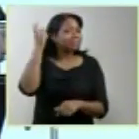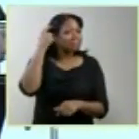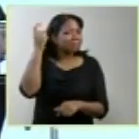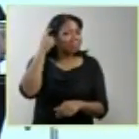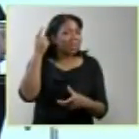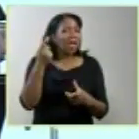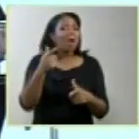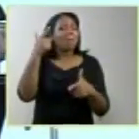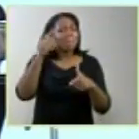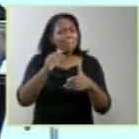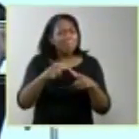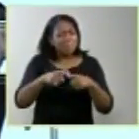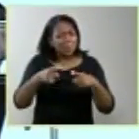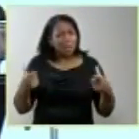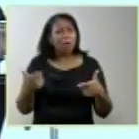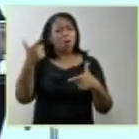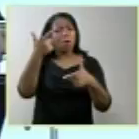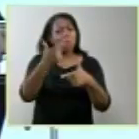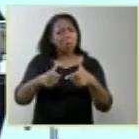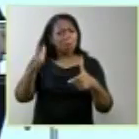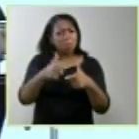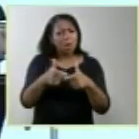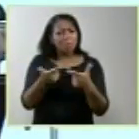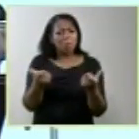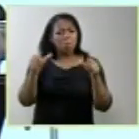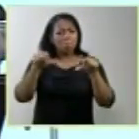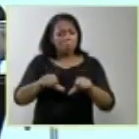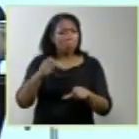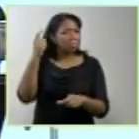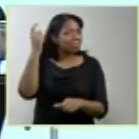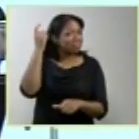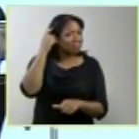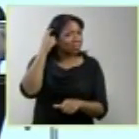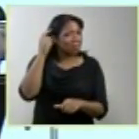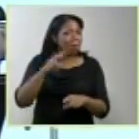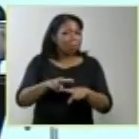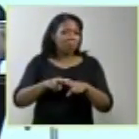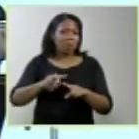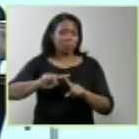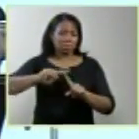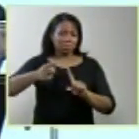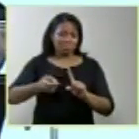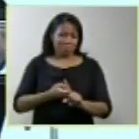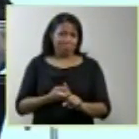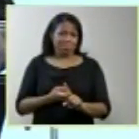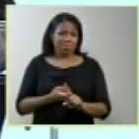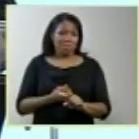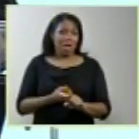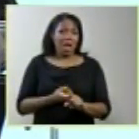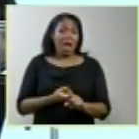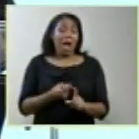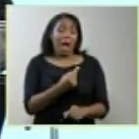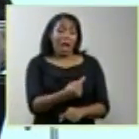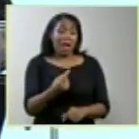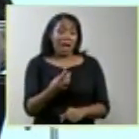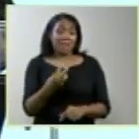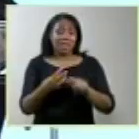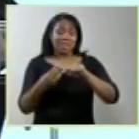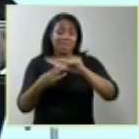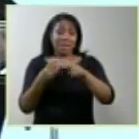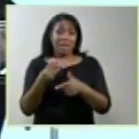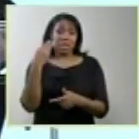maior causa de malformação congênita no primeiro trimestre de gestação. A cada 3 horas, no